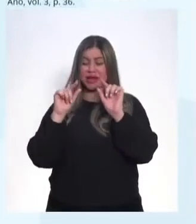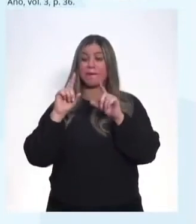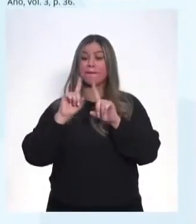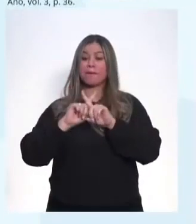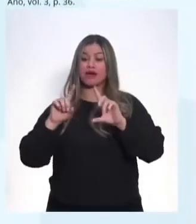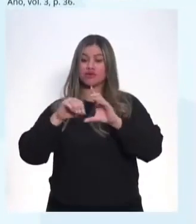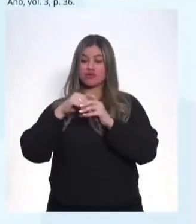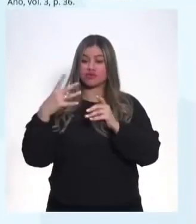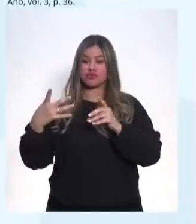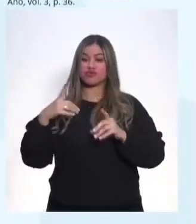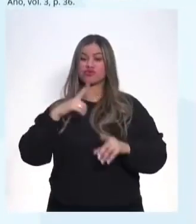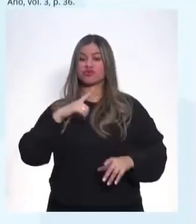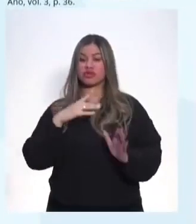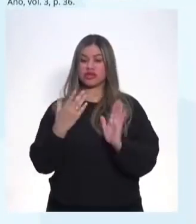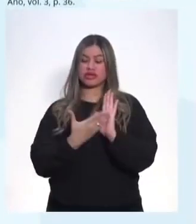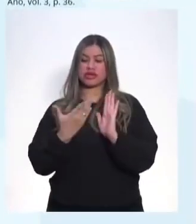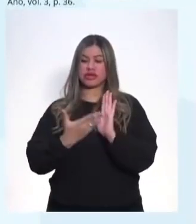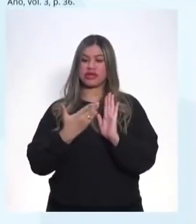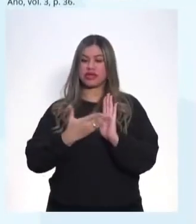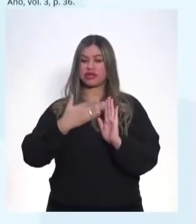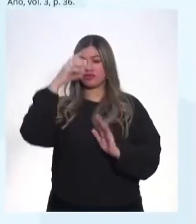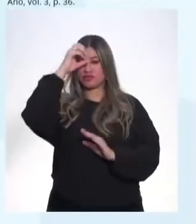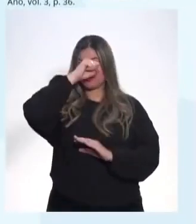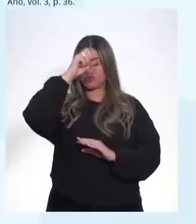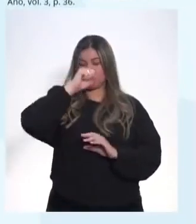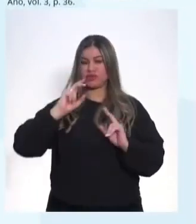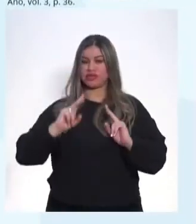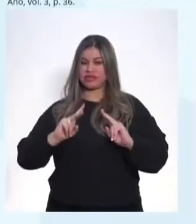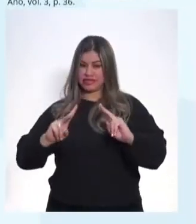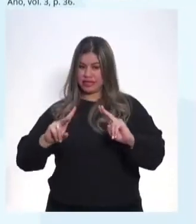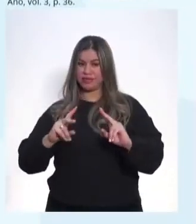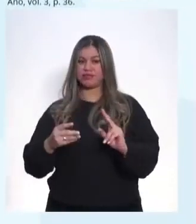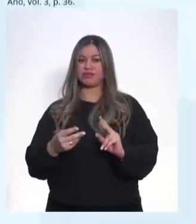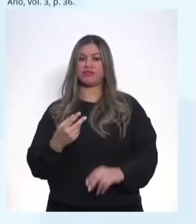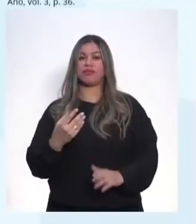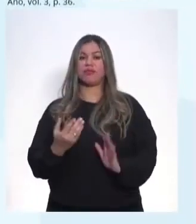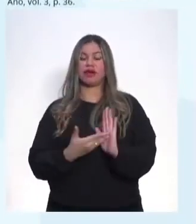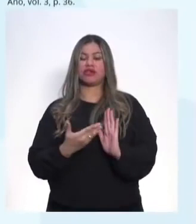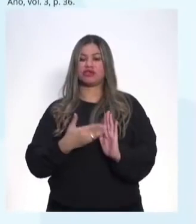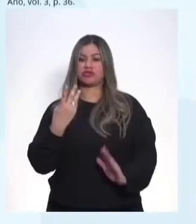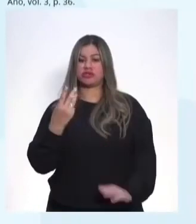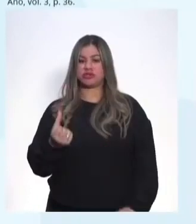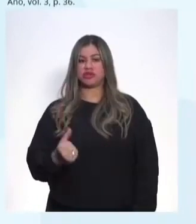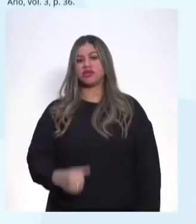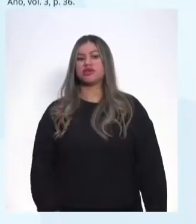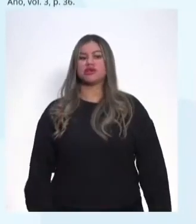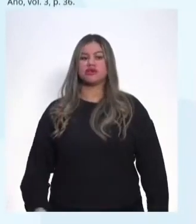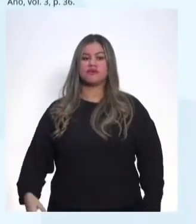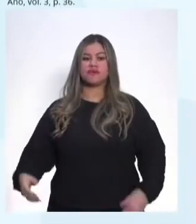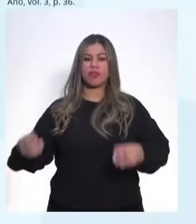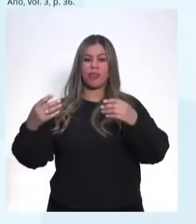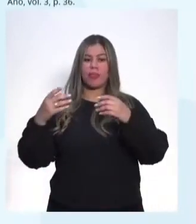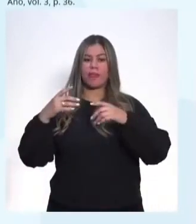Lá na página 36 do caderno do professor do Aprender Sempre. Terra Caída, Cátulo de